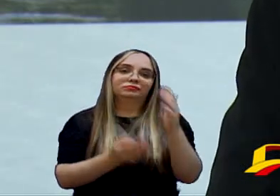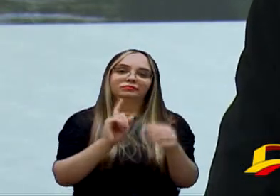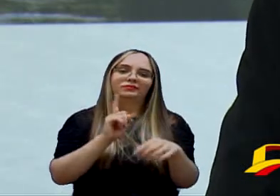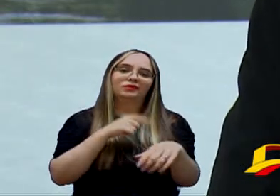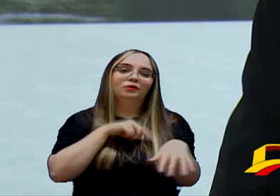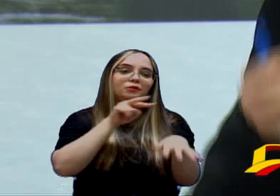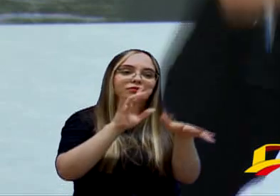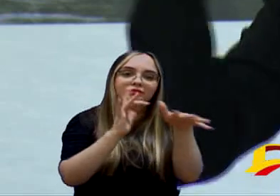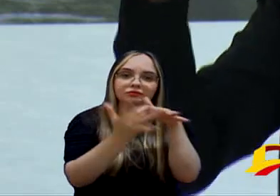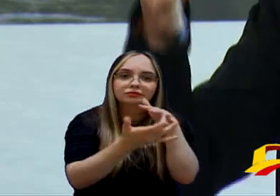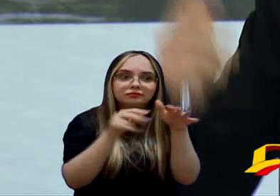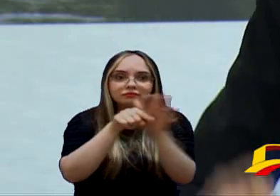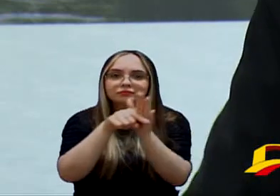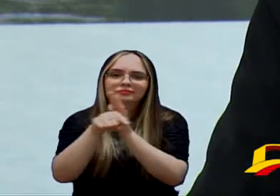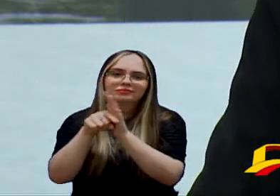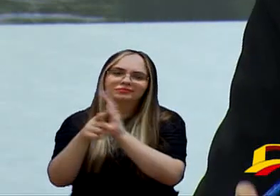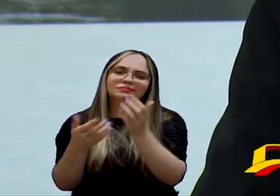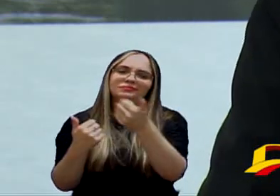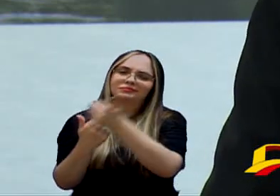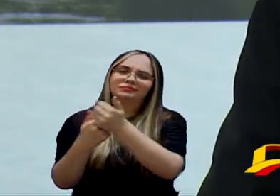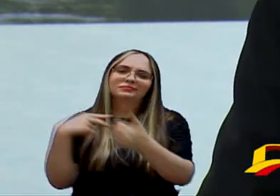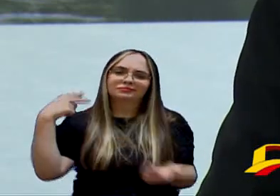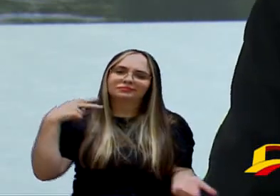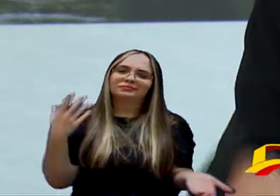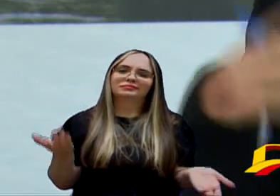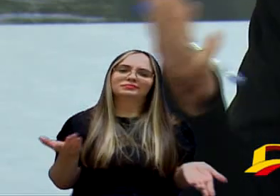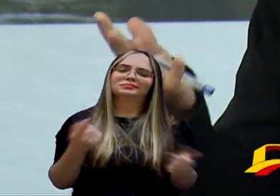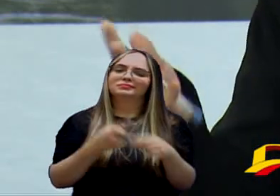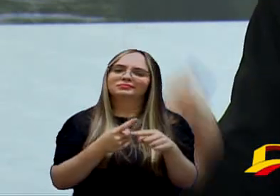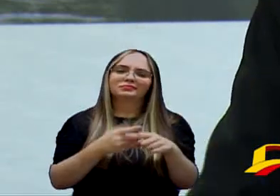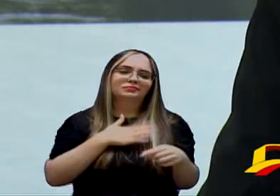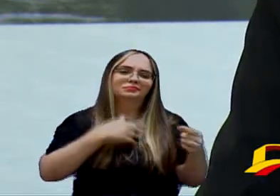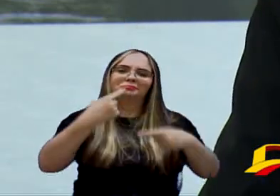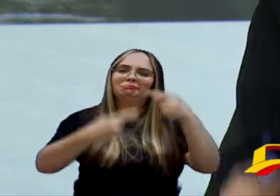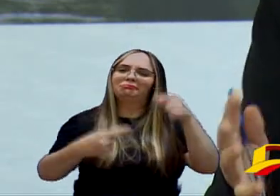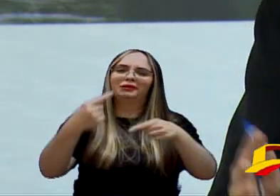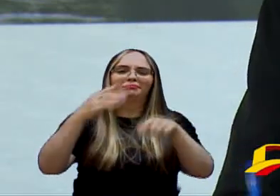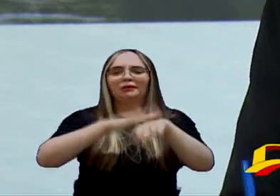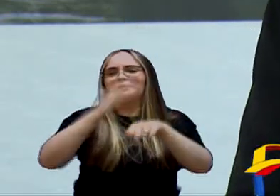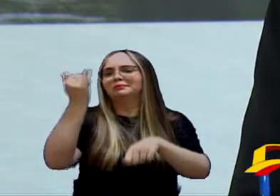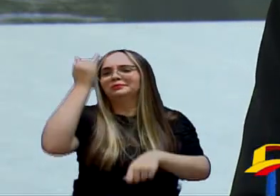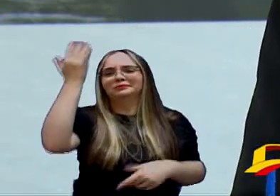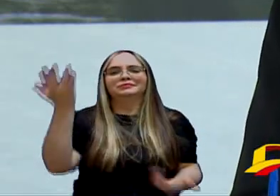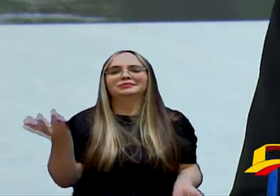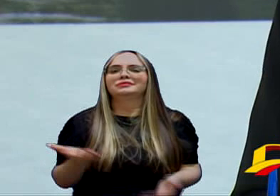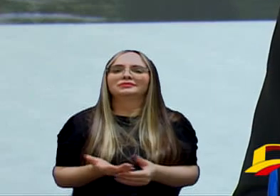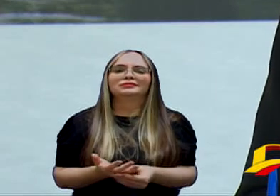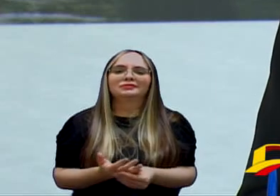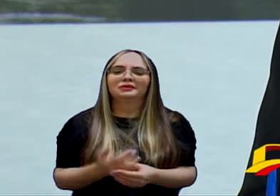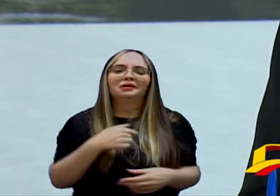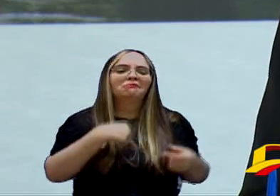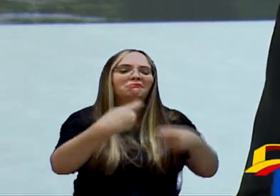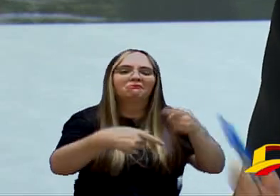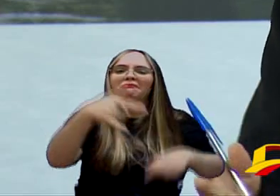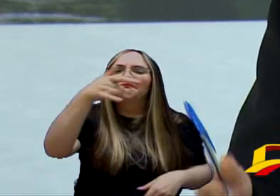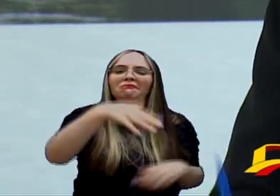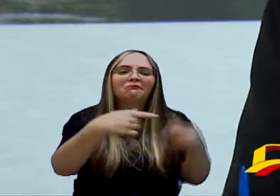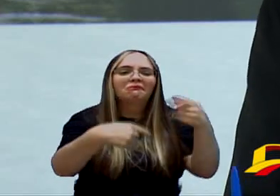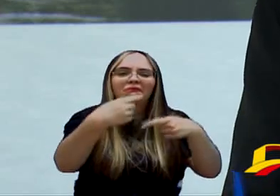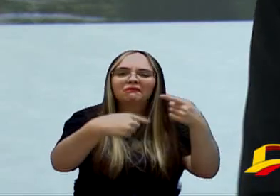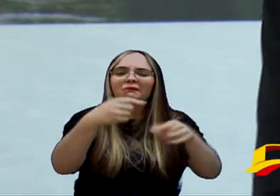olhando rede social ninguém nem perseguindo as pessoas porque o meu debate é muito maior do que isso eu não sou de fazer debate pequeno